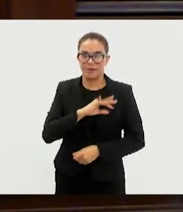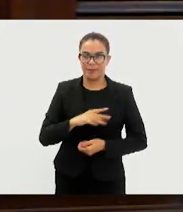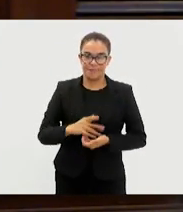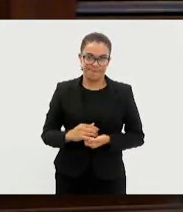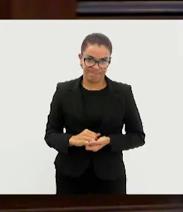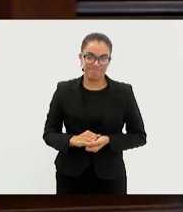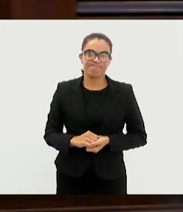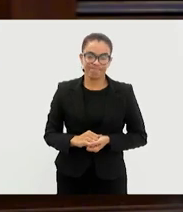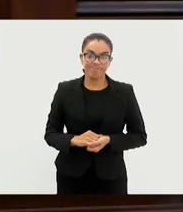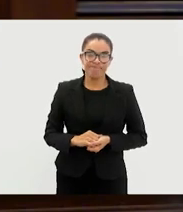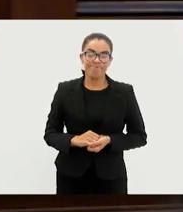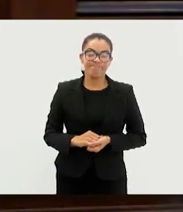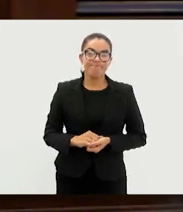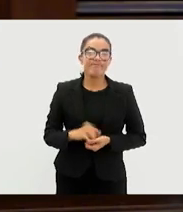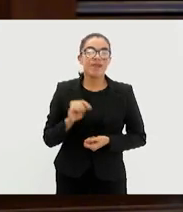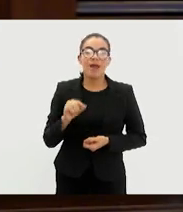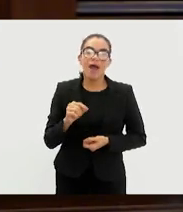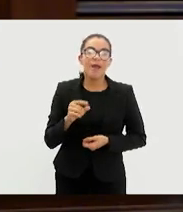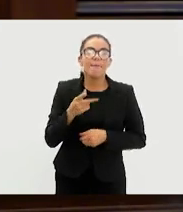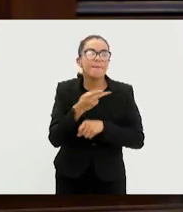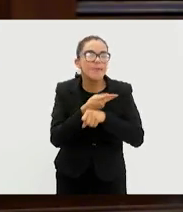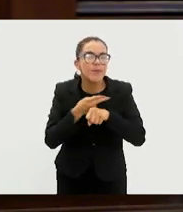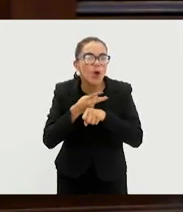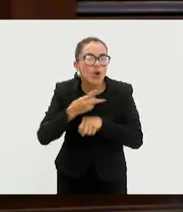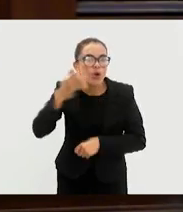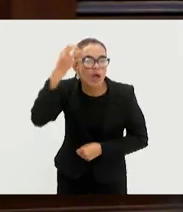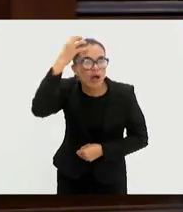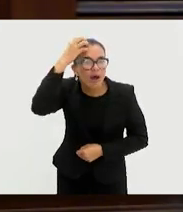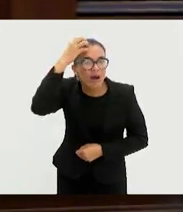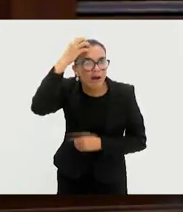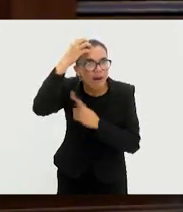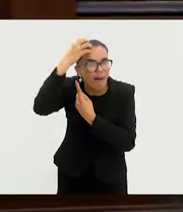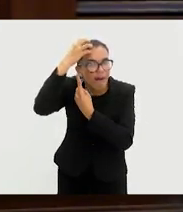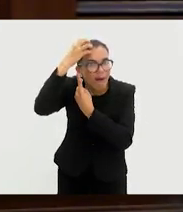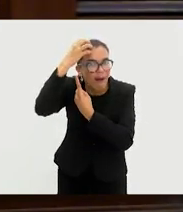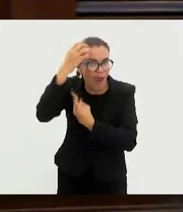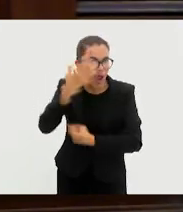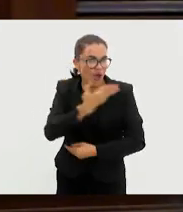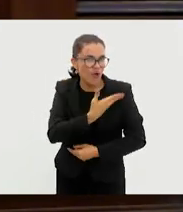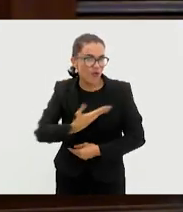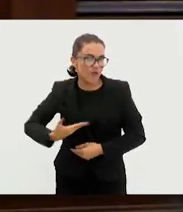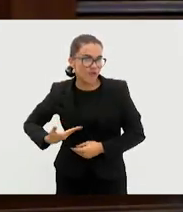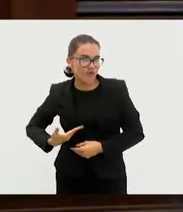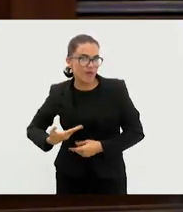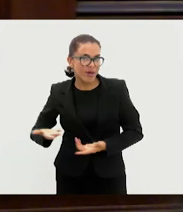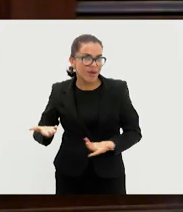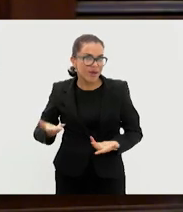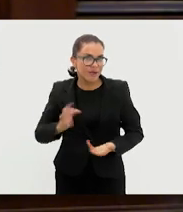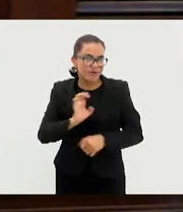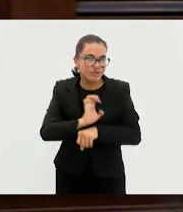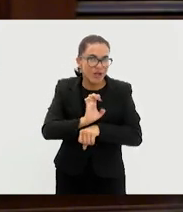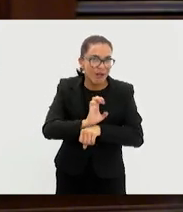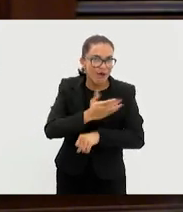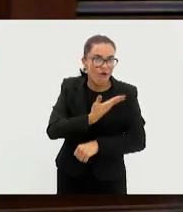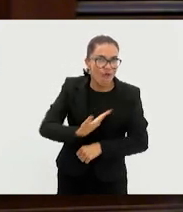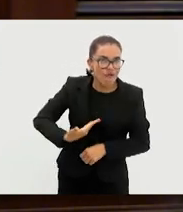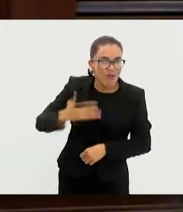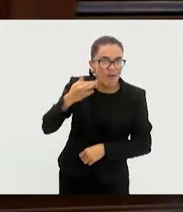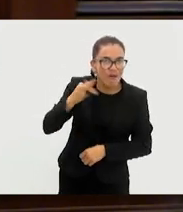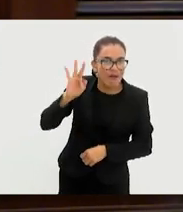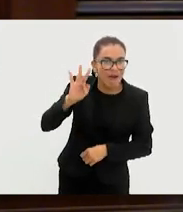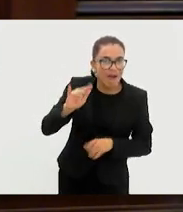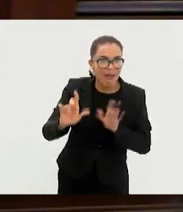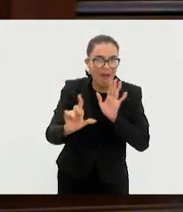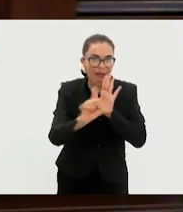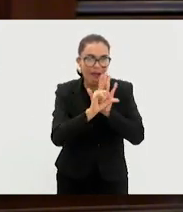E aí se procura um culpado. Quem é o culpado? É o governo do Estado? É o governo federal? É a